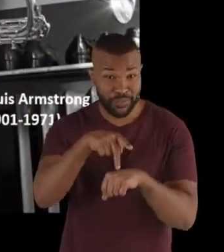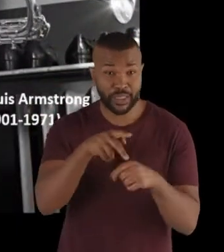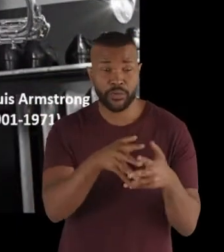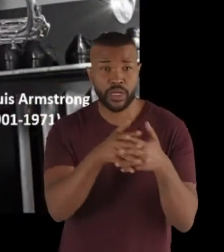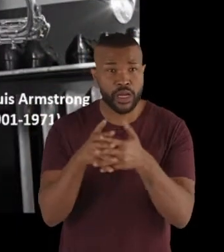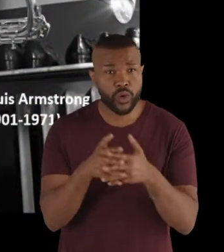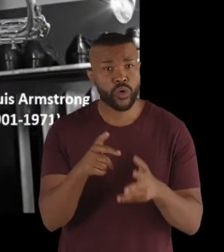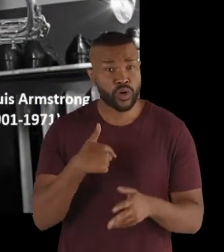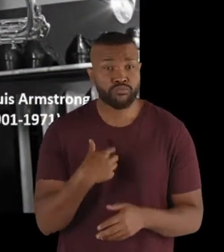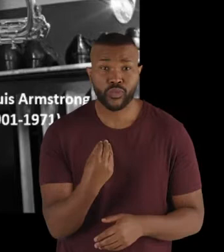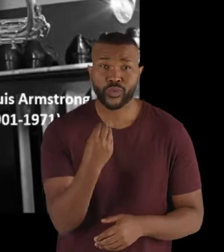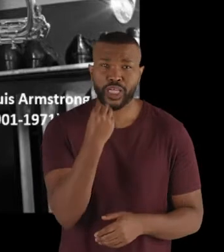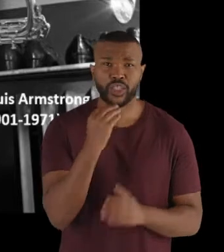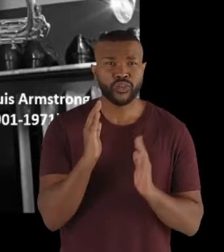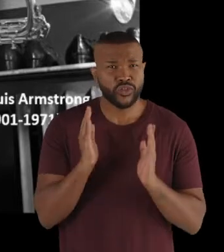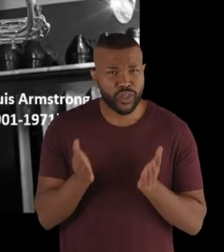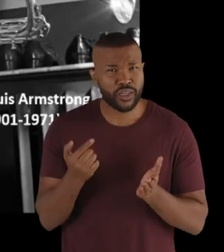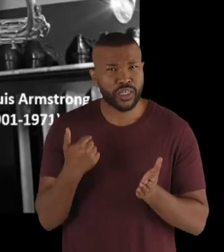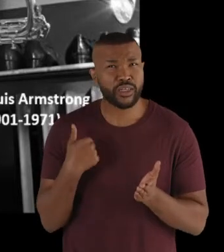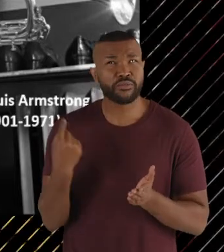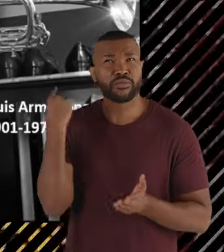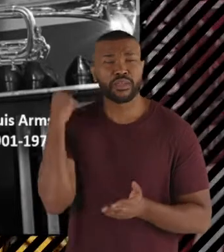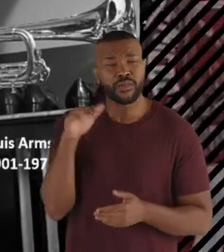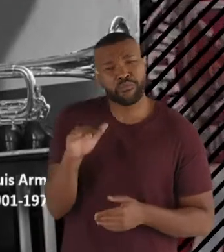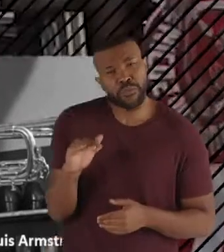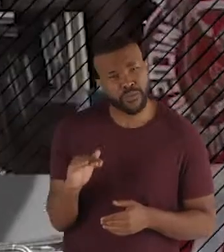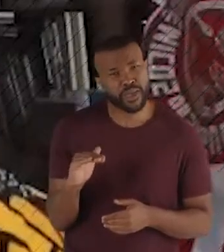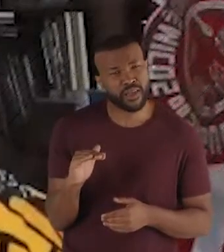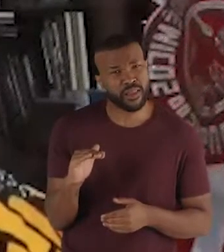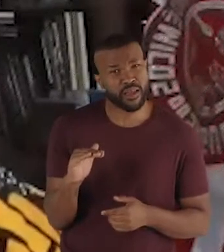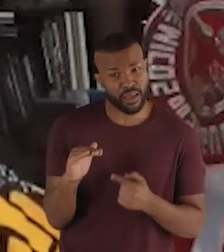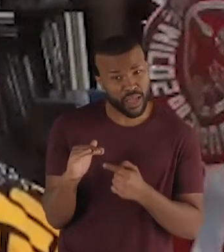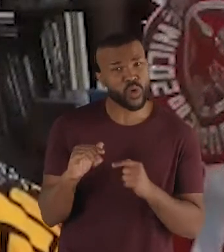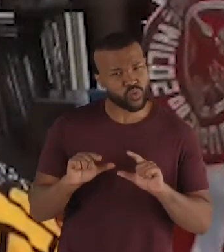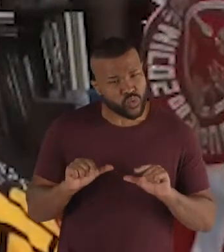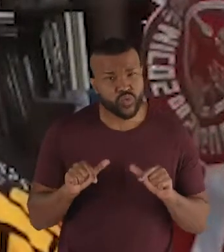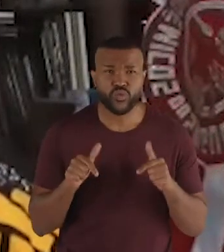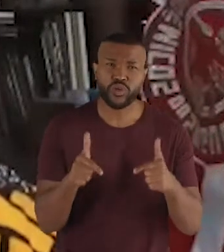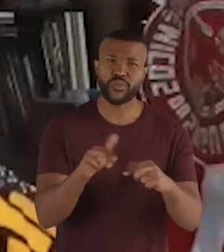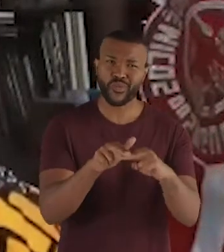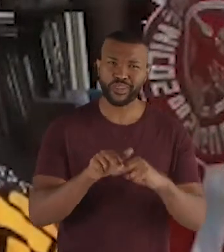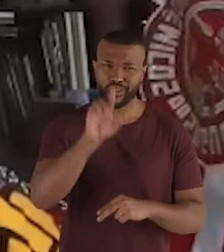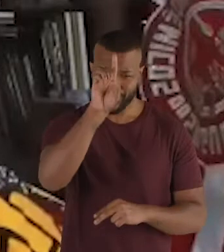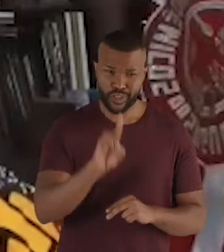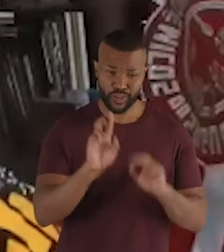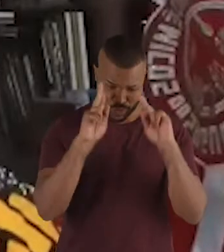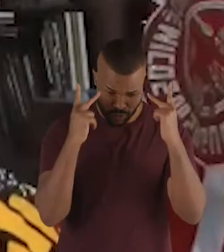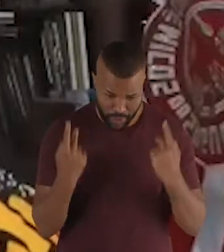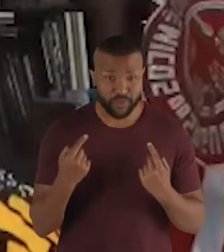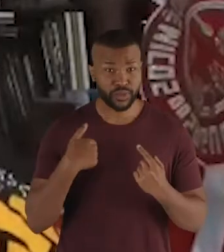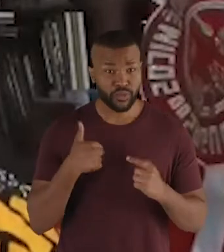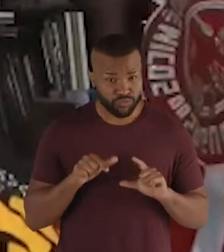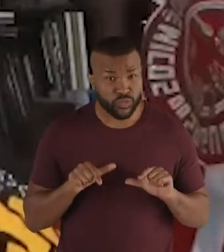americanos. E eu tive a possibilidade de, desde muito pequenininha, lutar pelos direitos